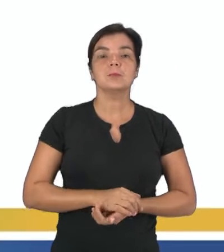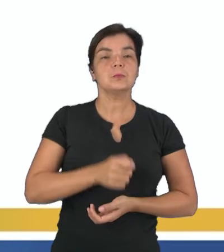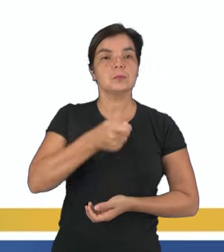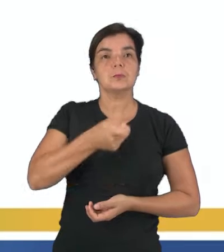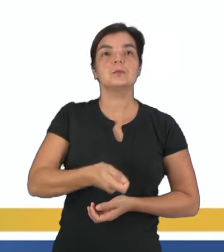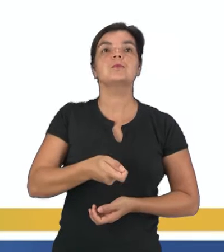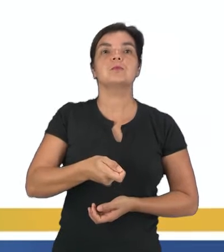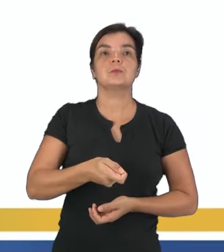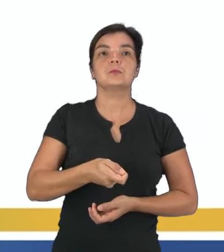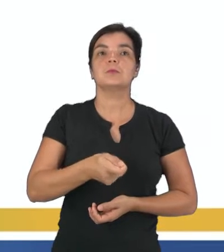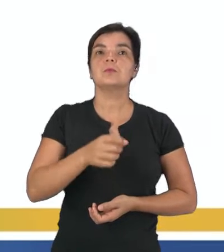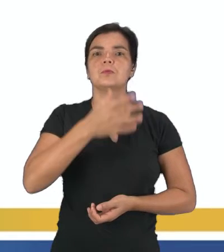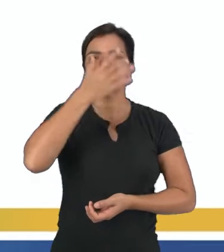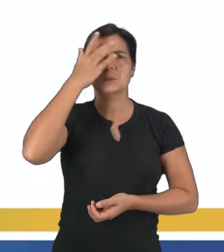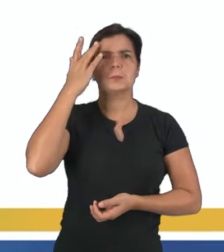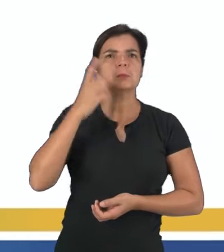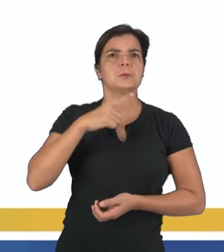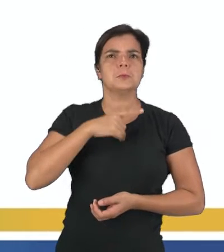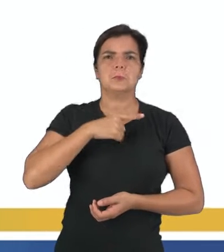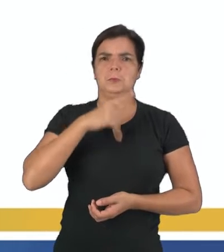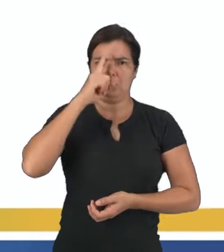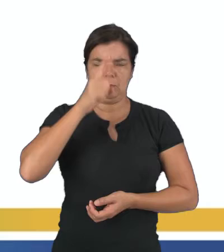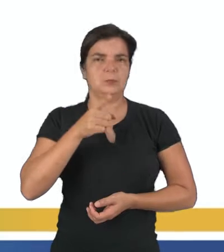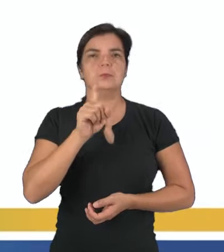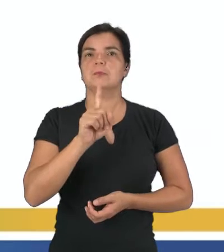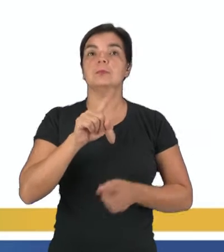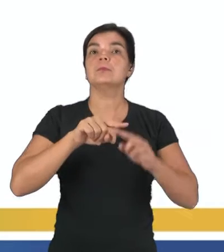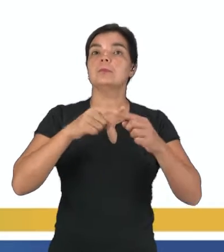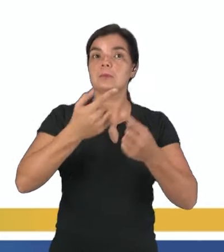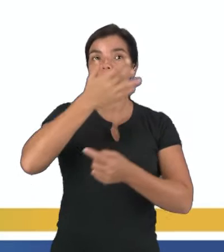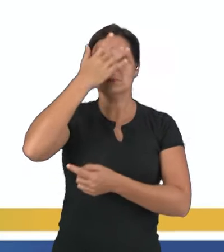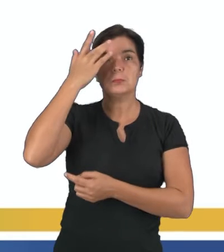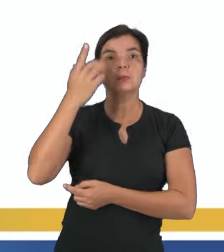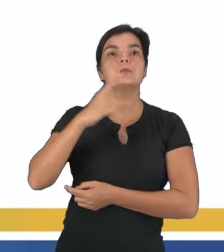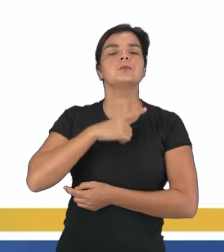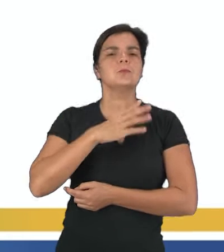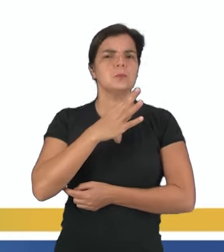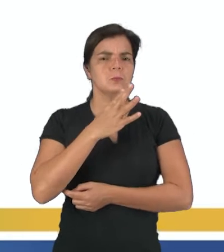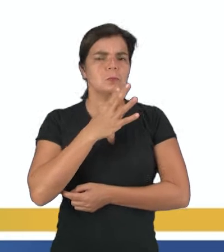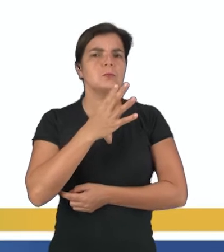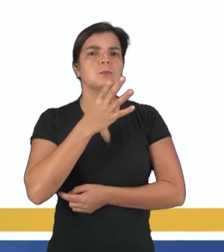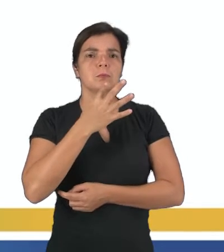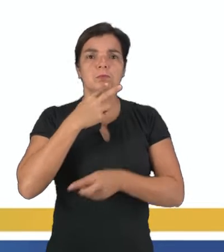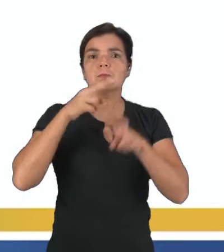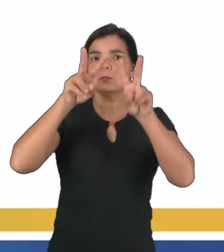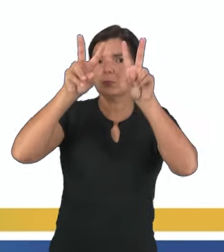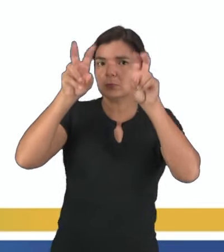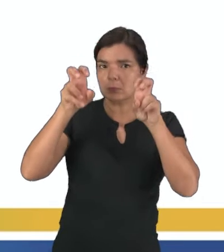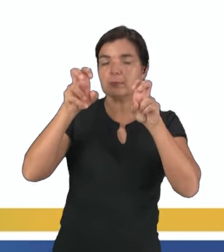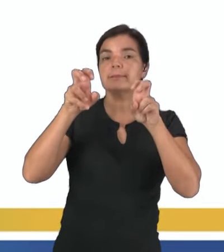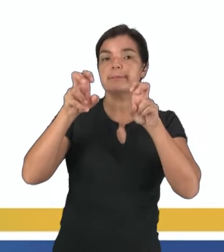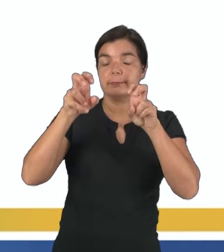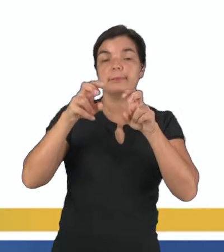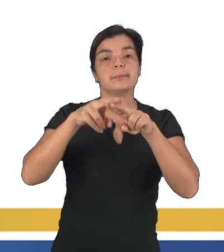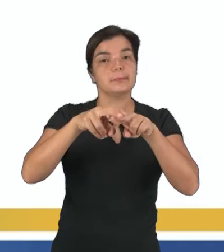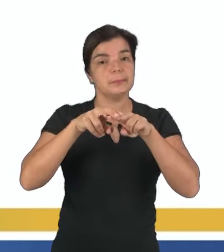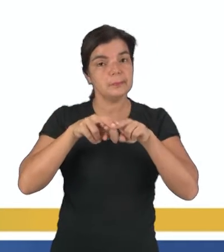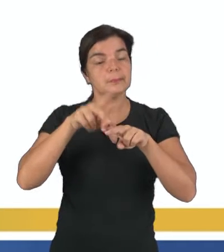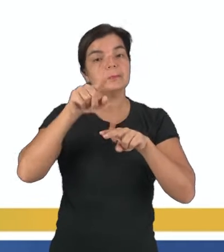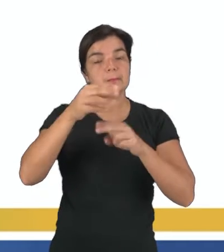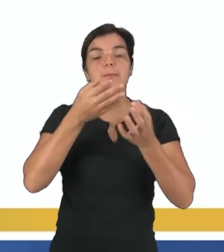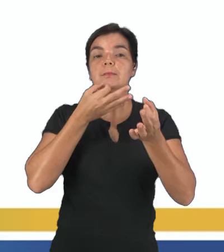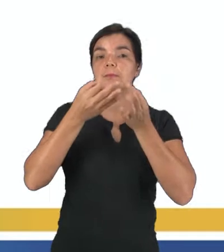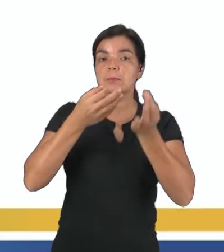Autoridade não é alguém que tem poder de mandar, mas alguém que conhece bastante de um assunto, tá certo? Por isso, argumentos